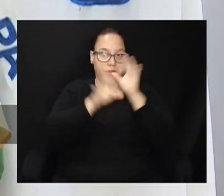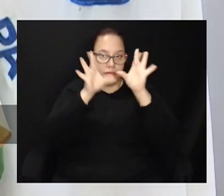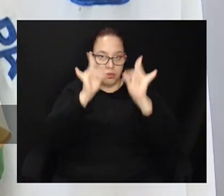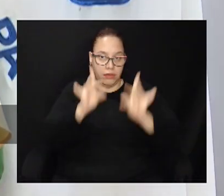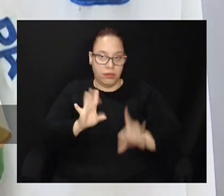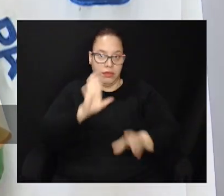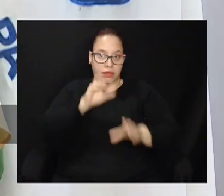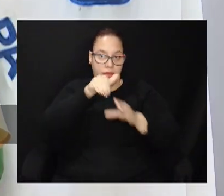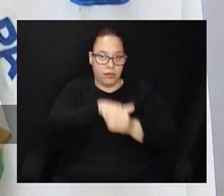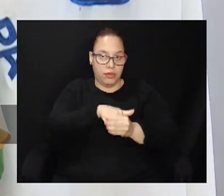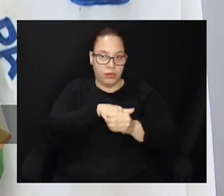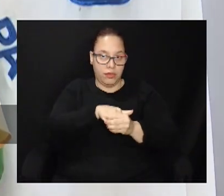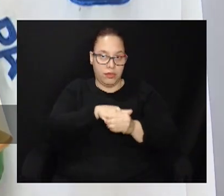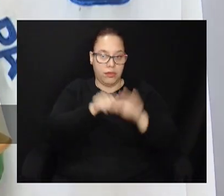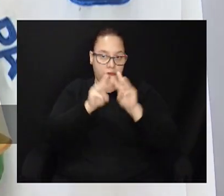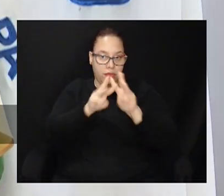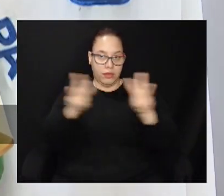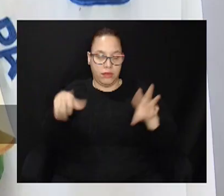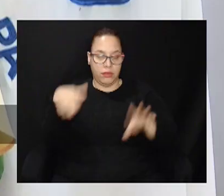no